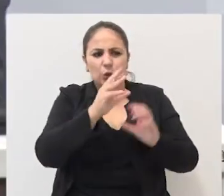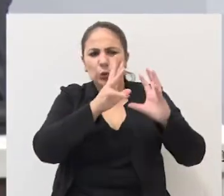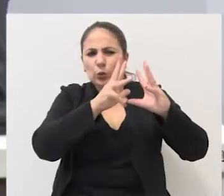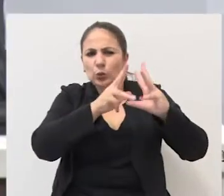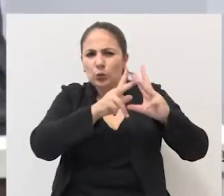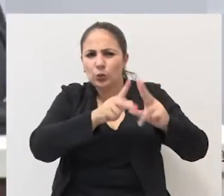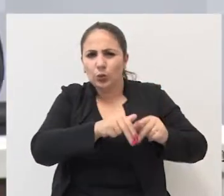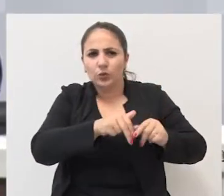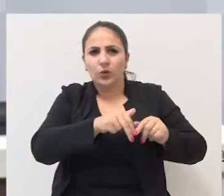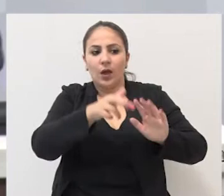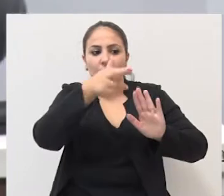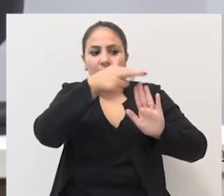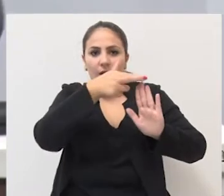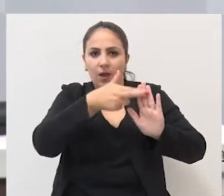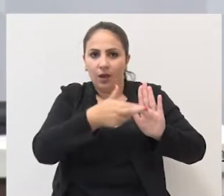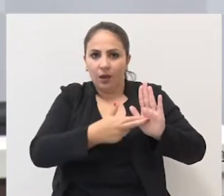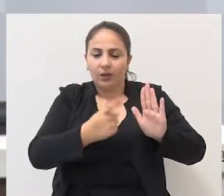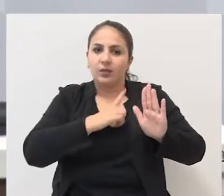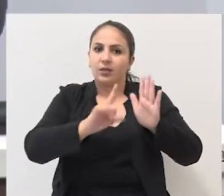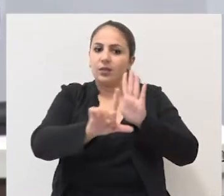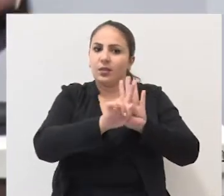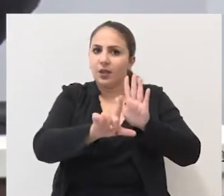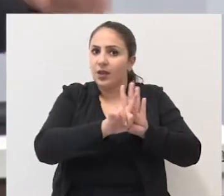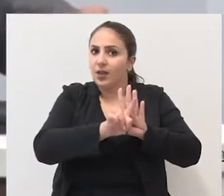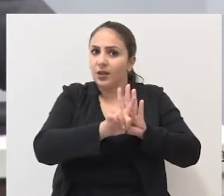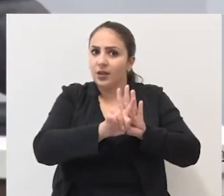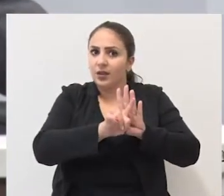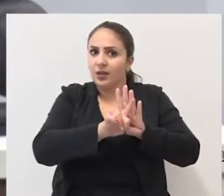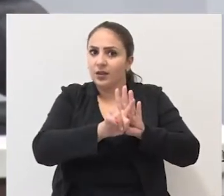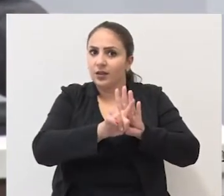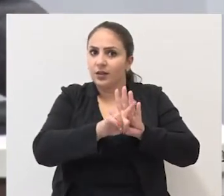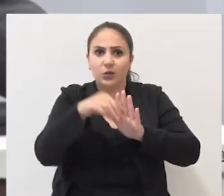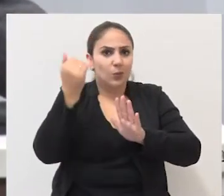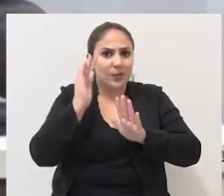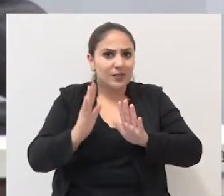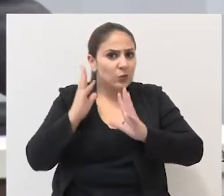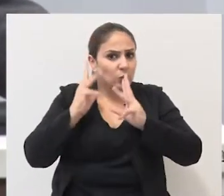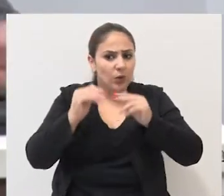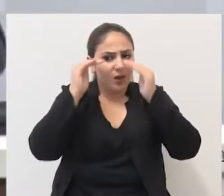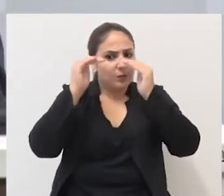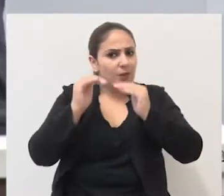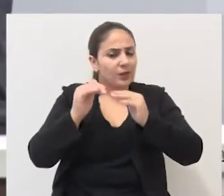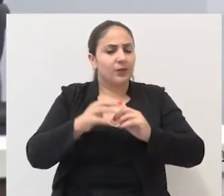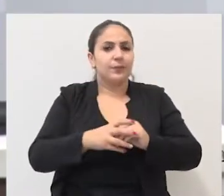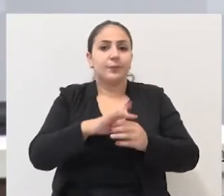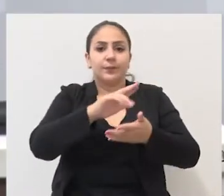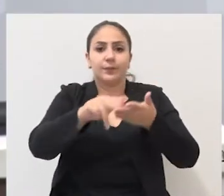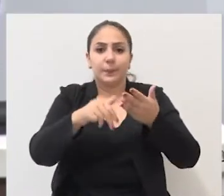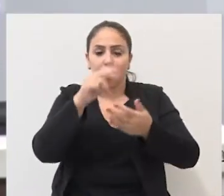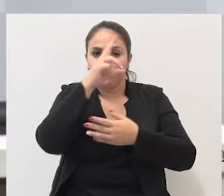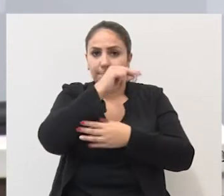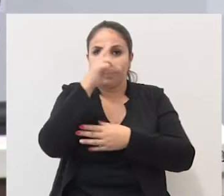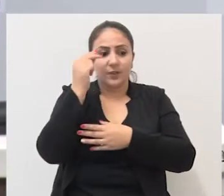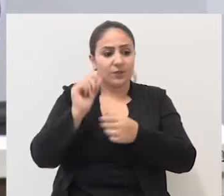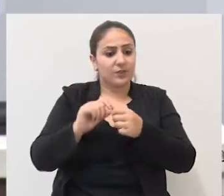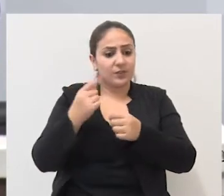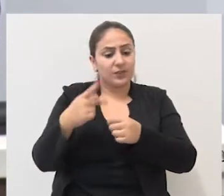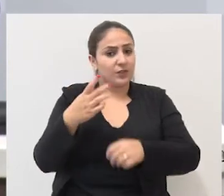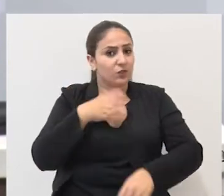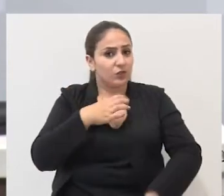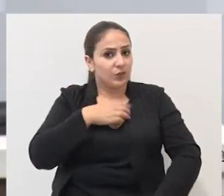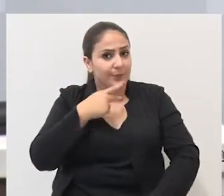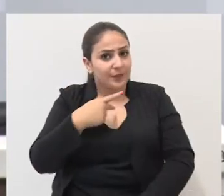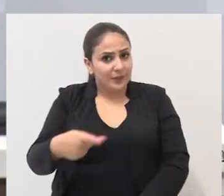a ordem prevista numa legislação que vale para o Brasil inteiro. Vários municípios que procederam desta